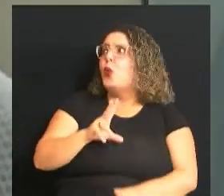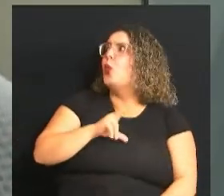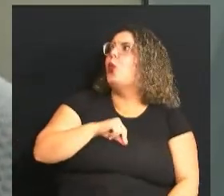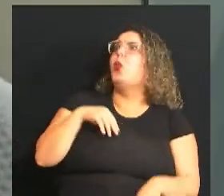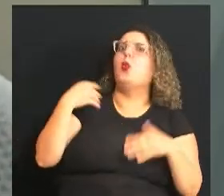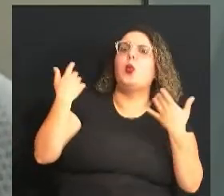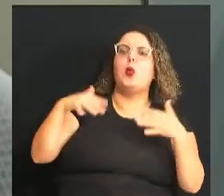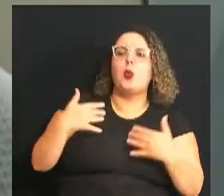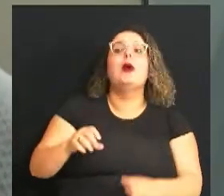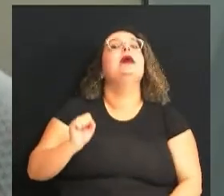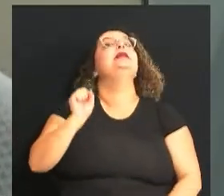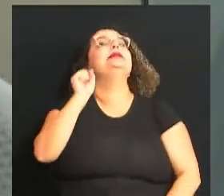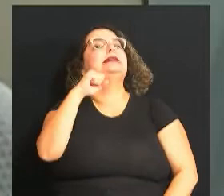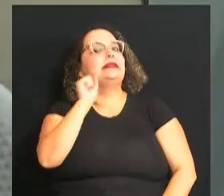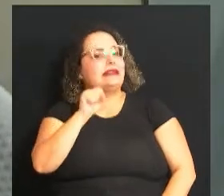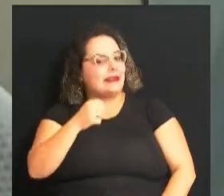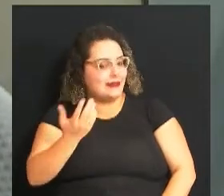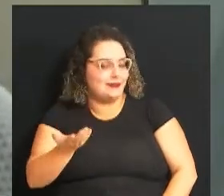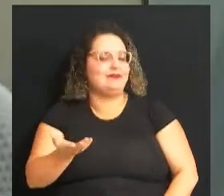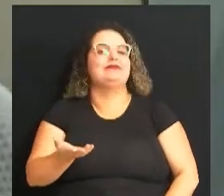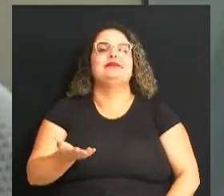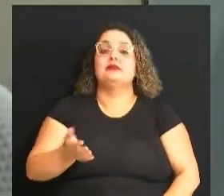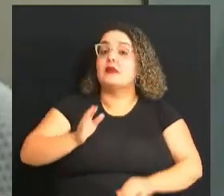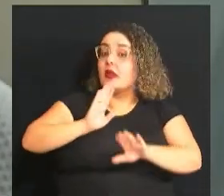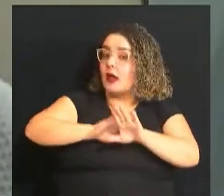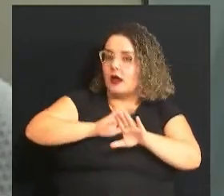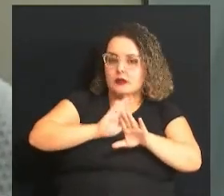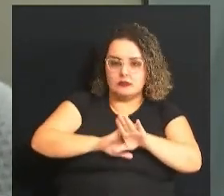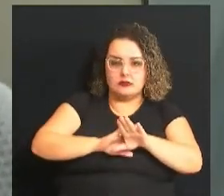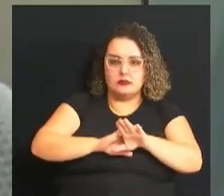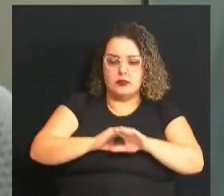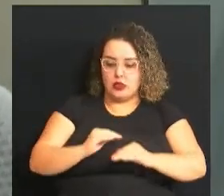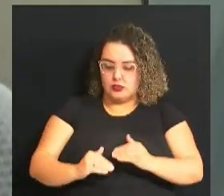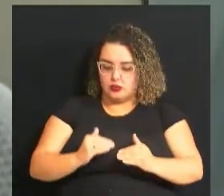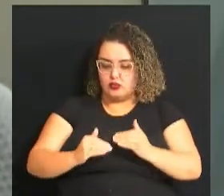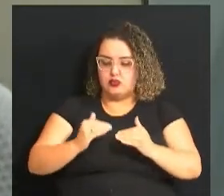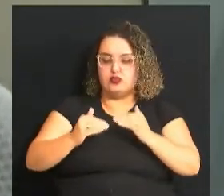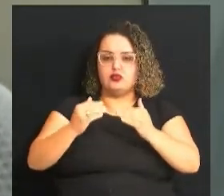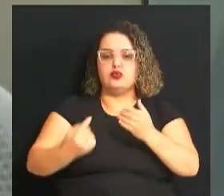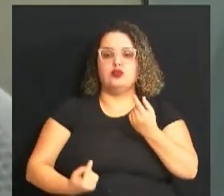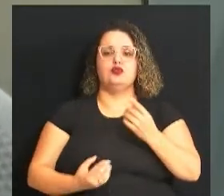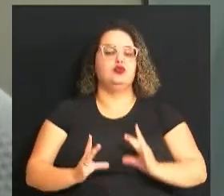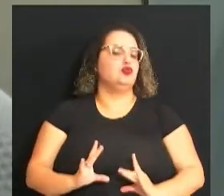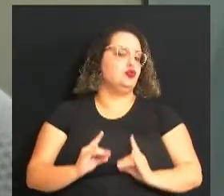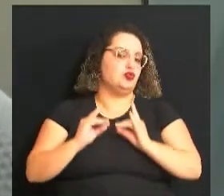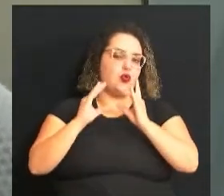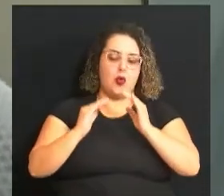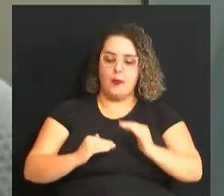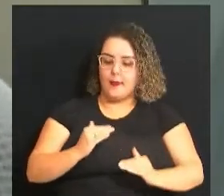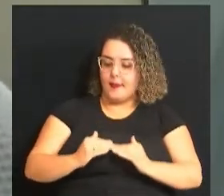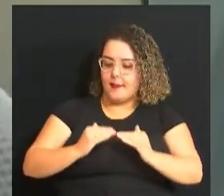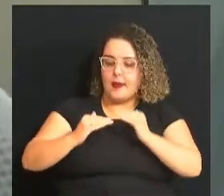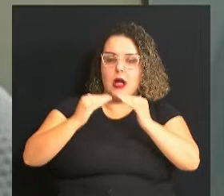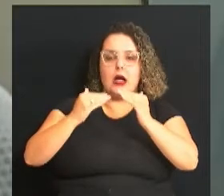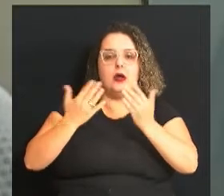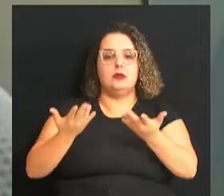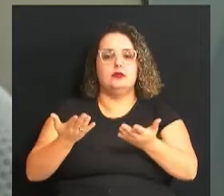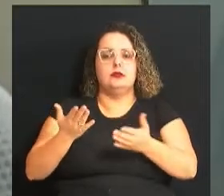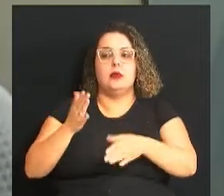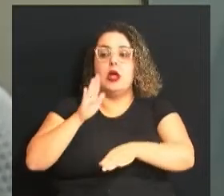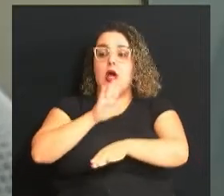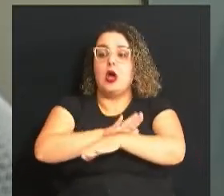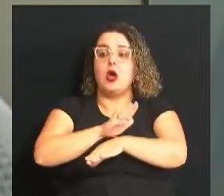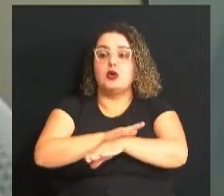funções, sim, desde funções de produção de hormônios, produção de ajuda na produção